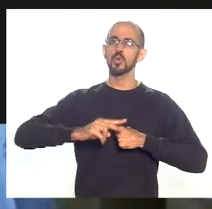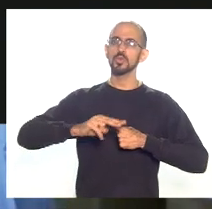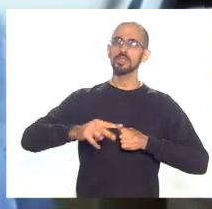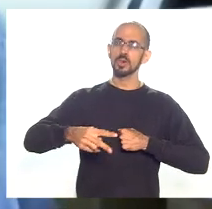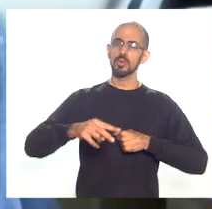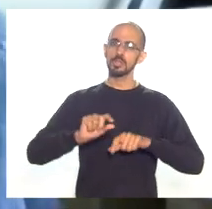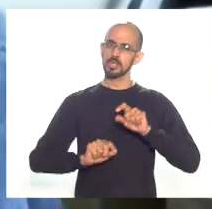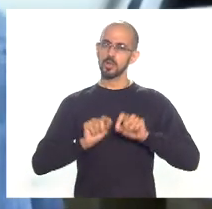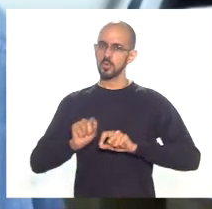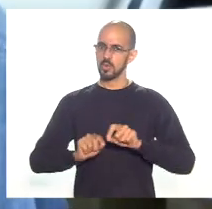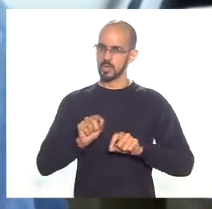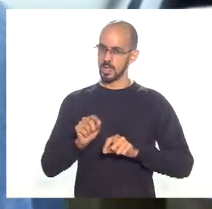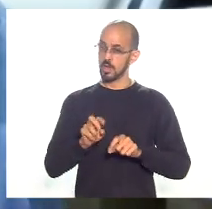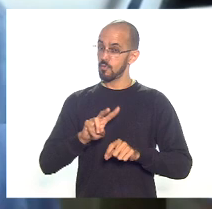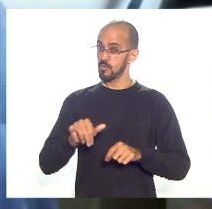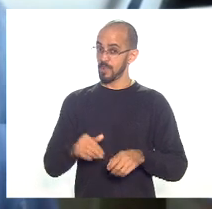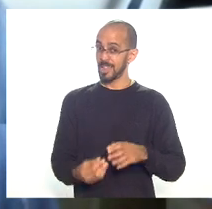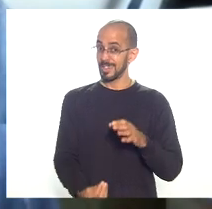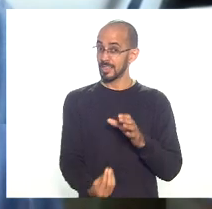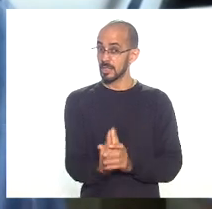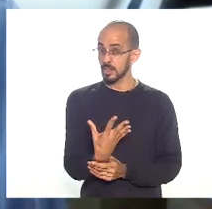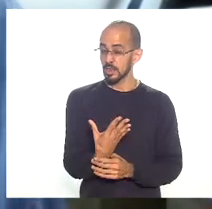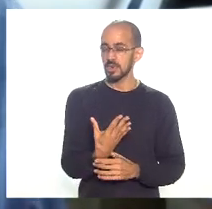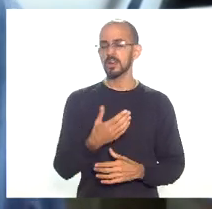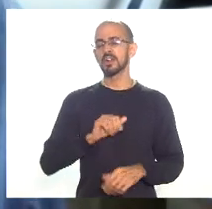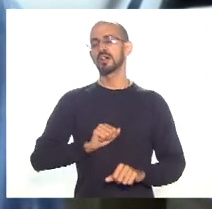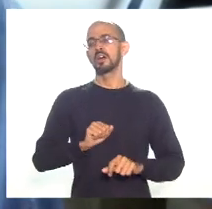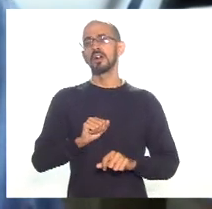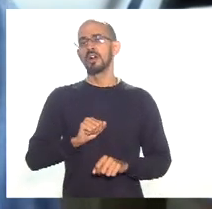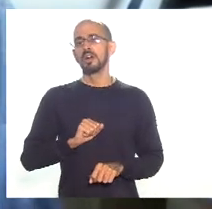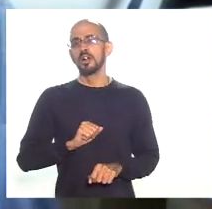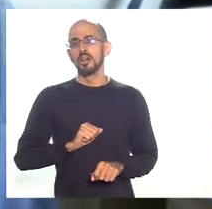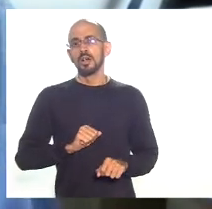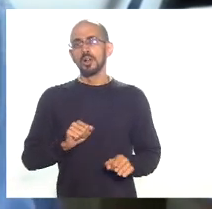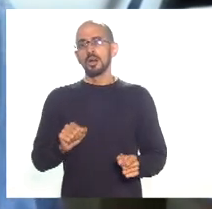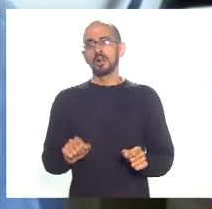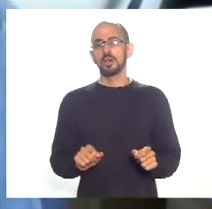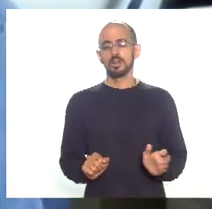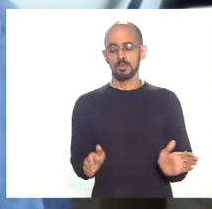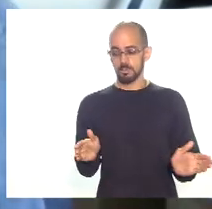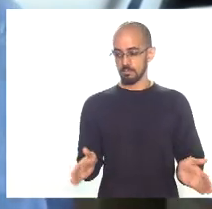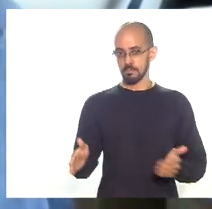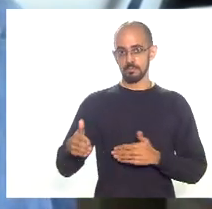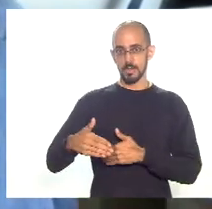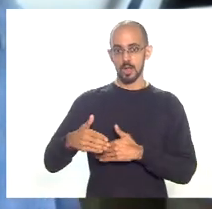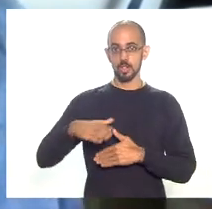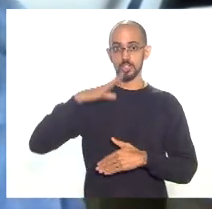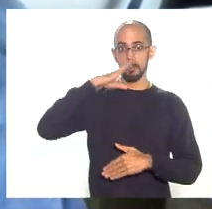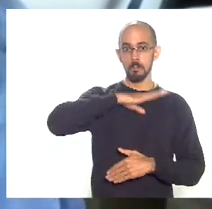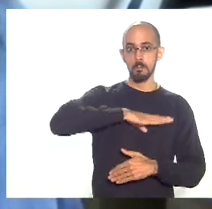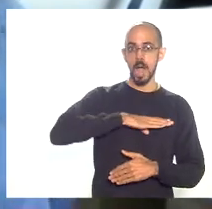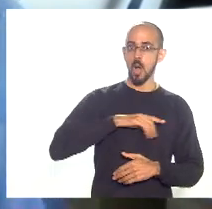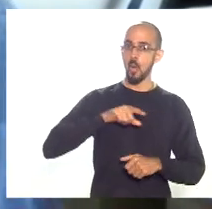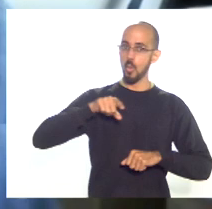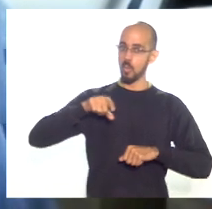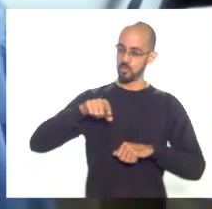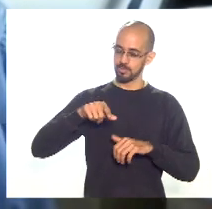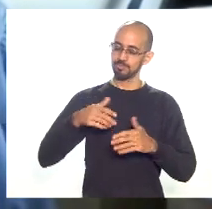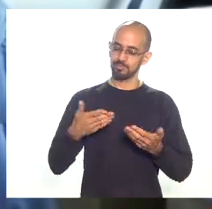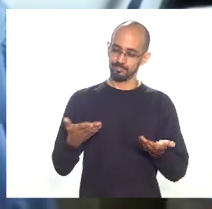daí gerará um pacote de maldades deputado Rodrigo Amorim